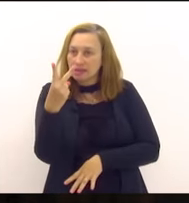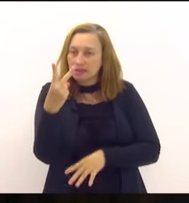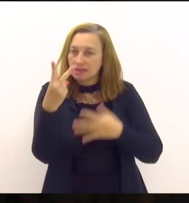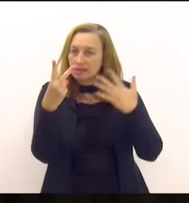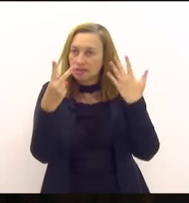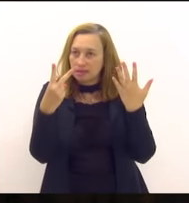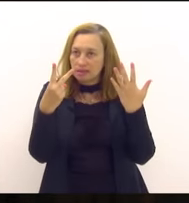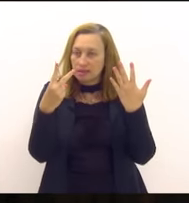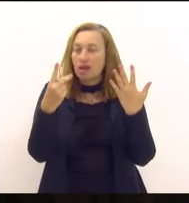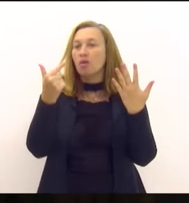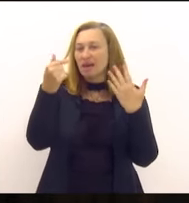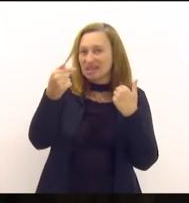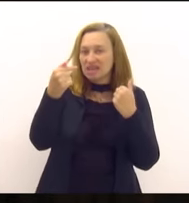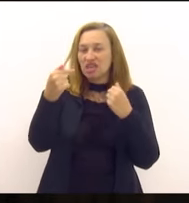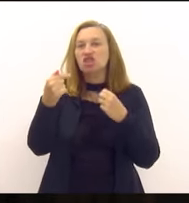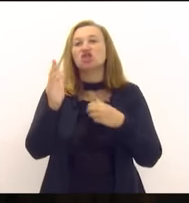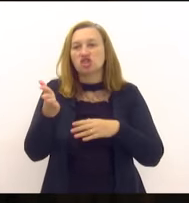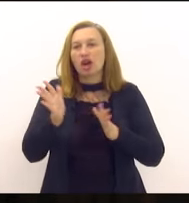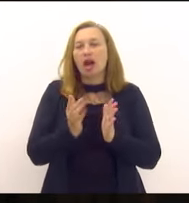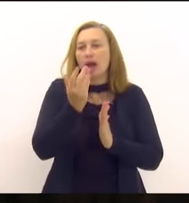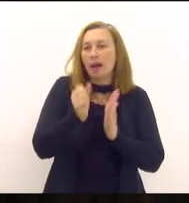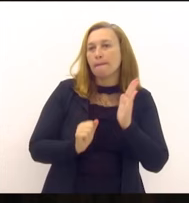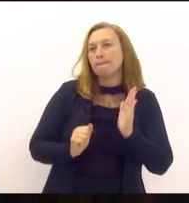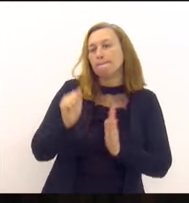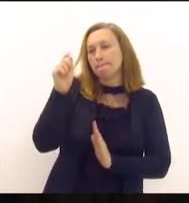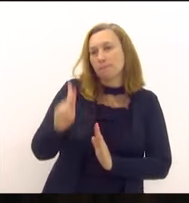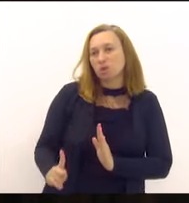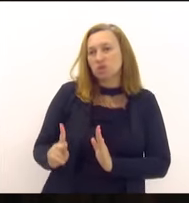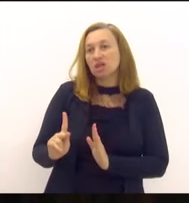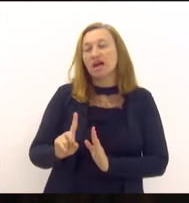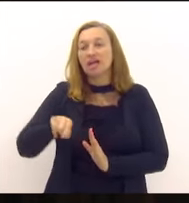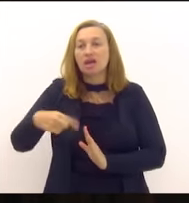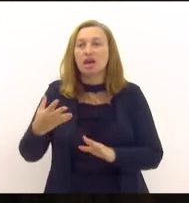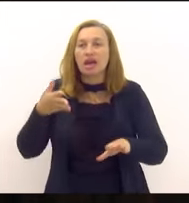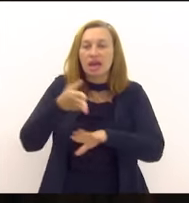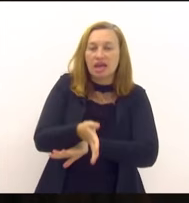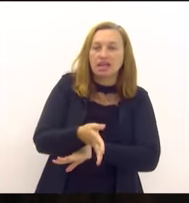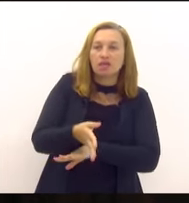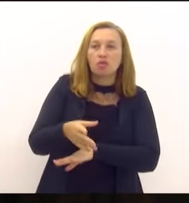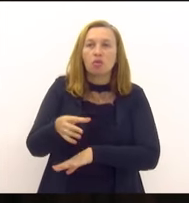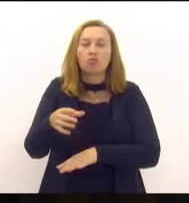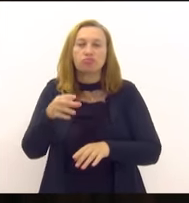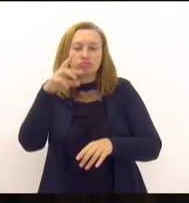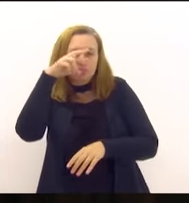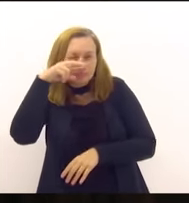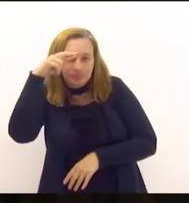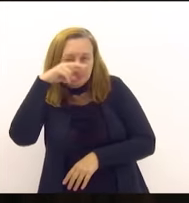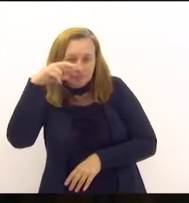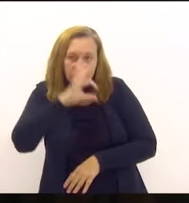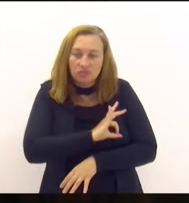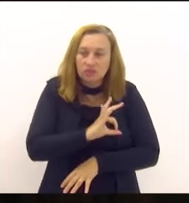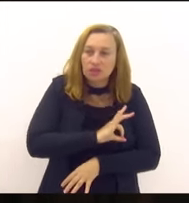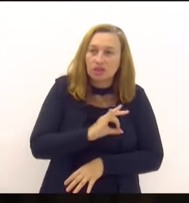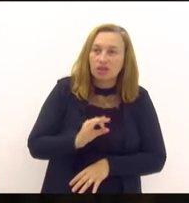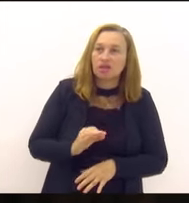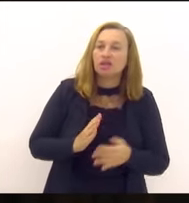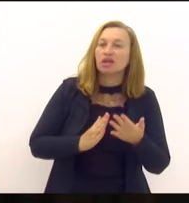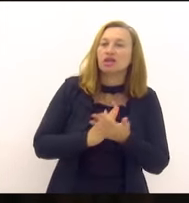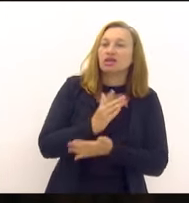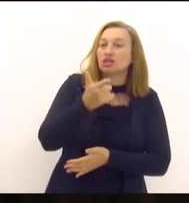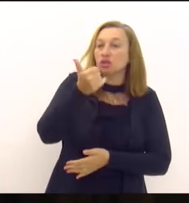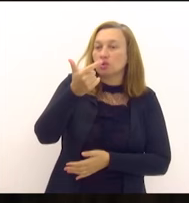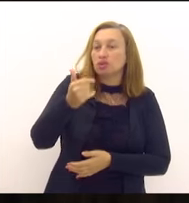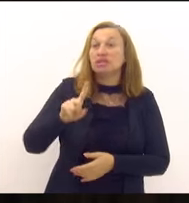tem o direito de se aposentar, entra como inspetor de polícia e fica 12 anos, depois está quase 10 como delegado de